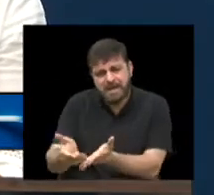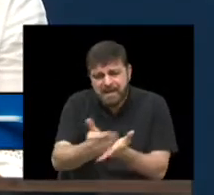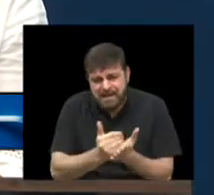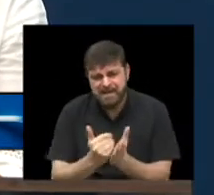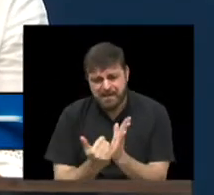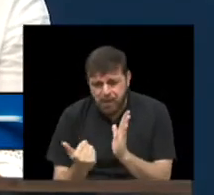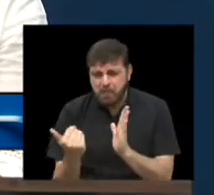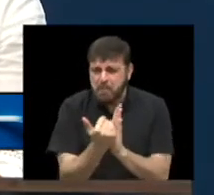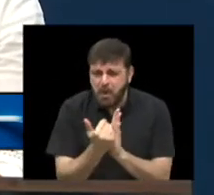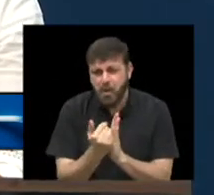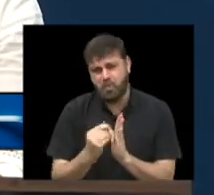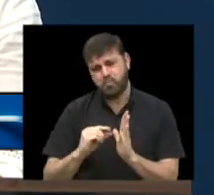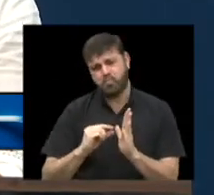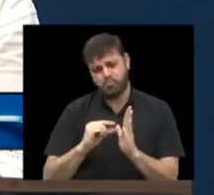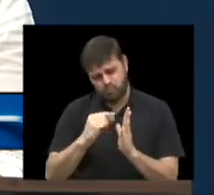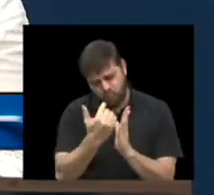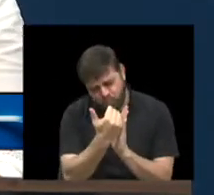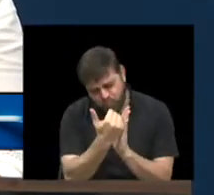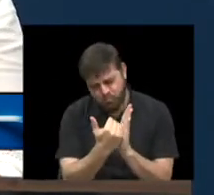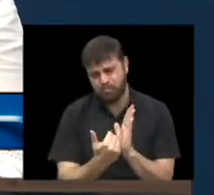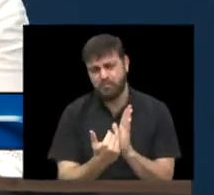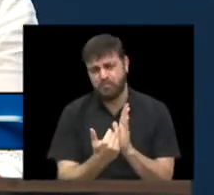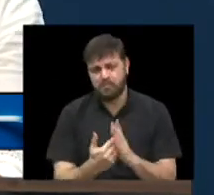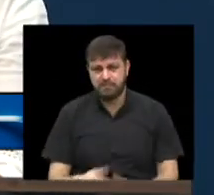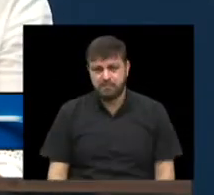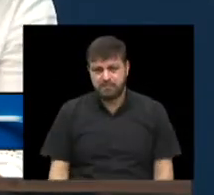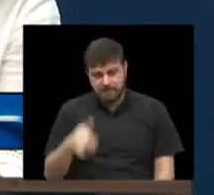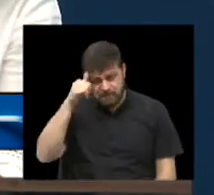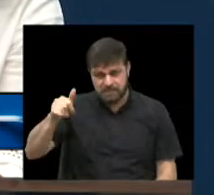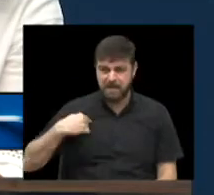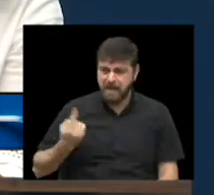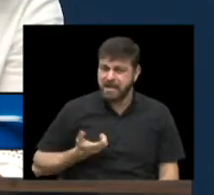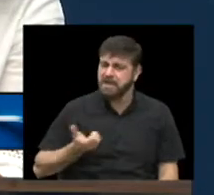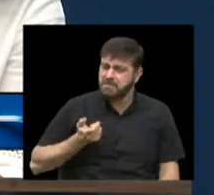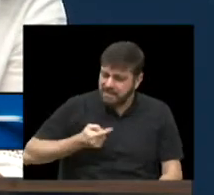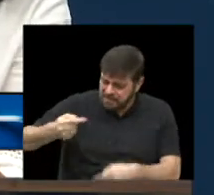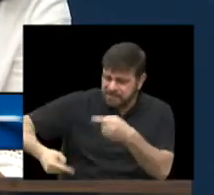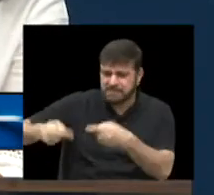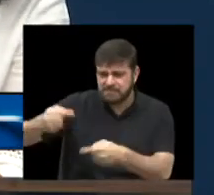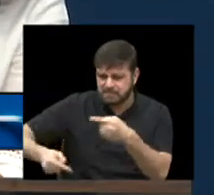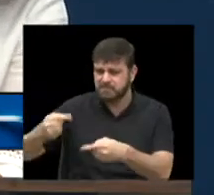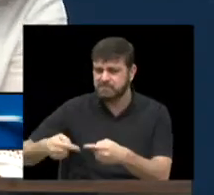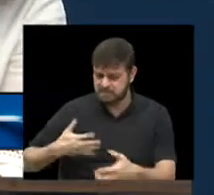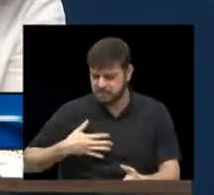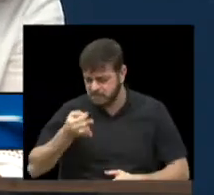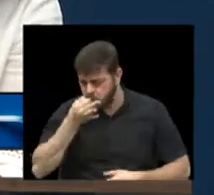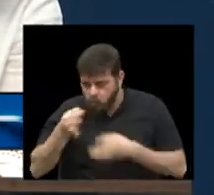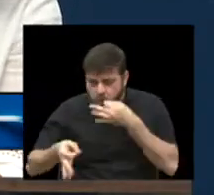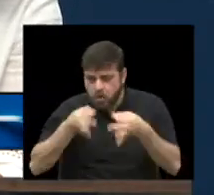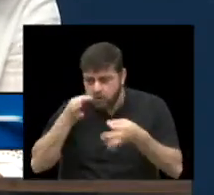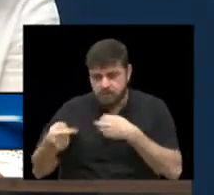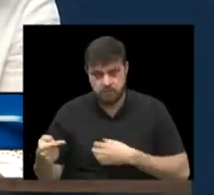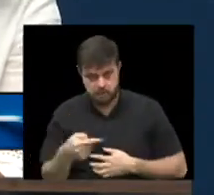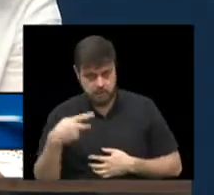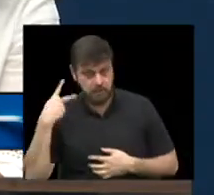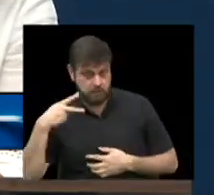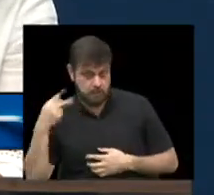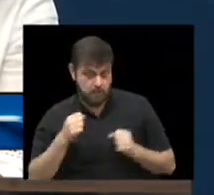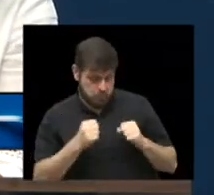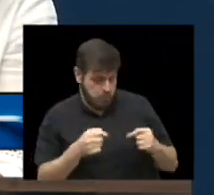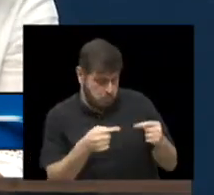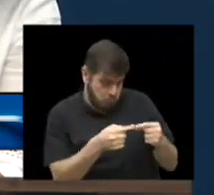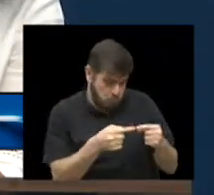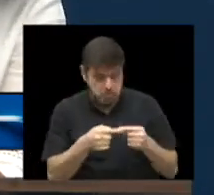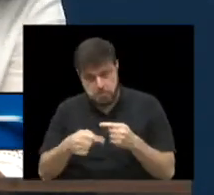aqui, que eu gostaria de ter oportunidade de discutir o mérito delas, e aí os vereadores poderiam concordar ou